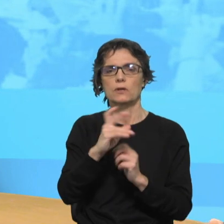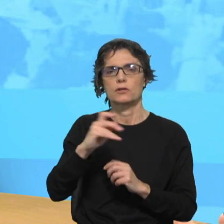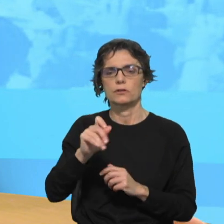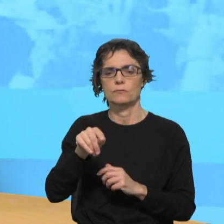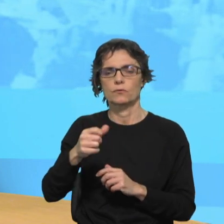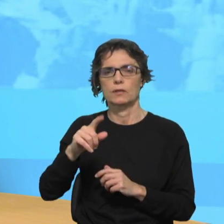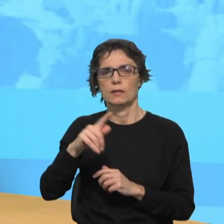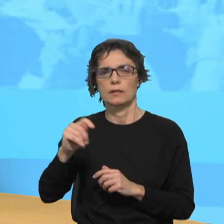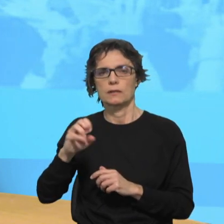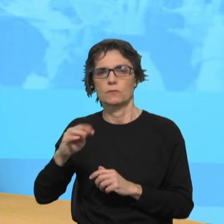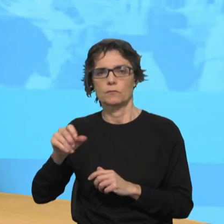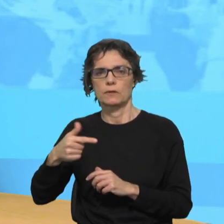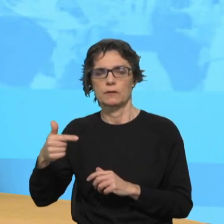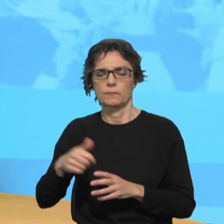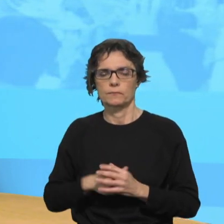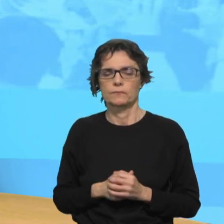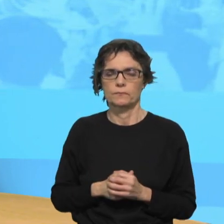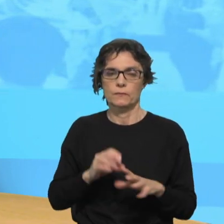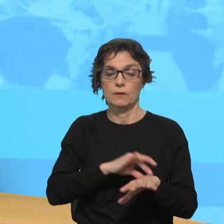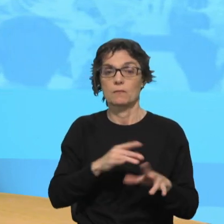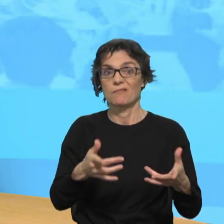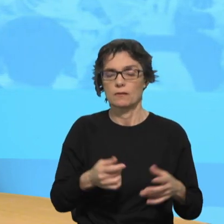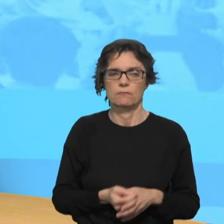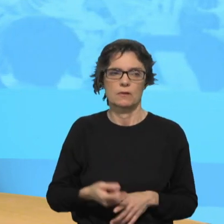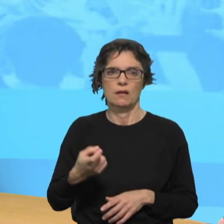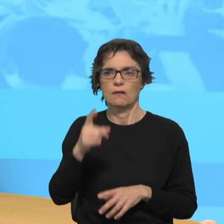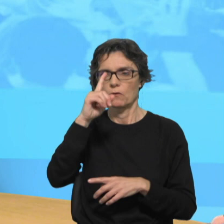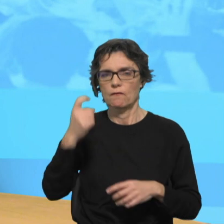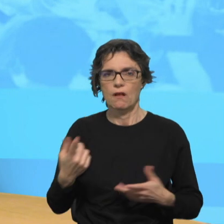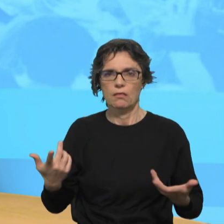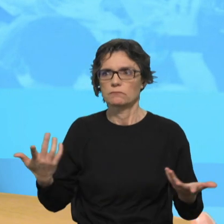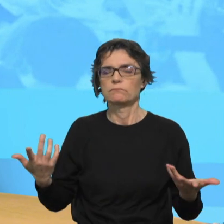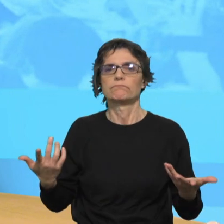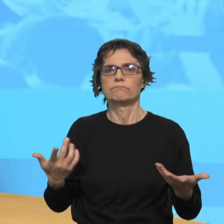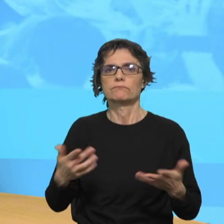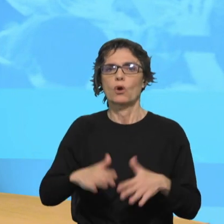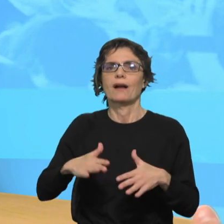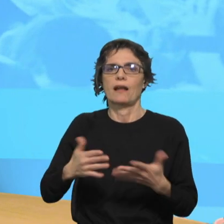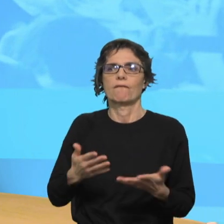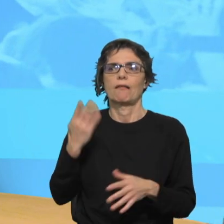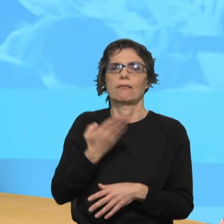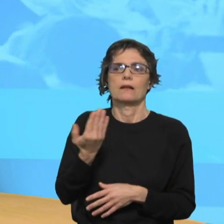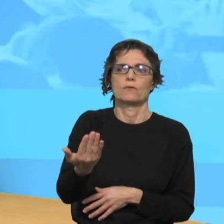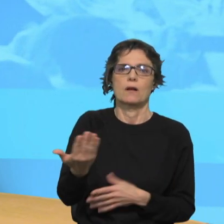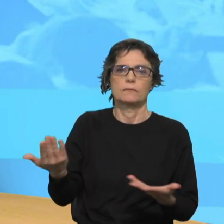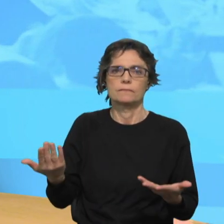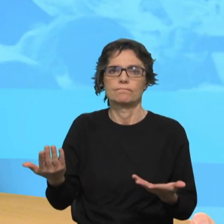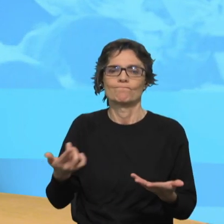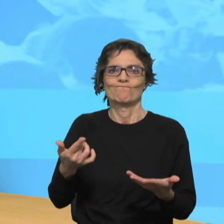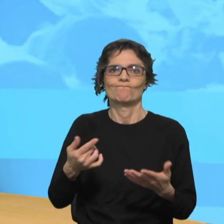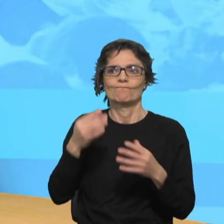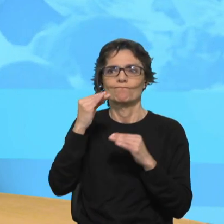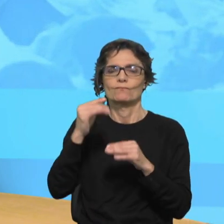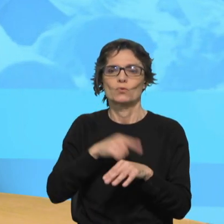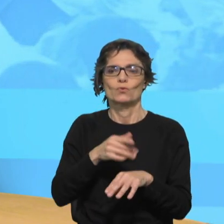agência.eclésia.pt. Pandemia, falta de professores, o direito à greve, circunstâncias com consequências nos vários ciclos de ensino